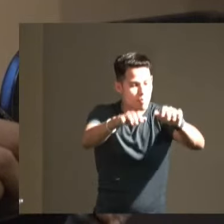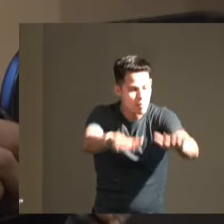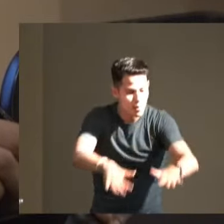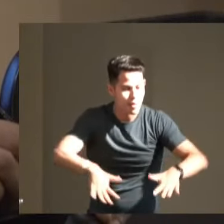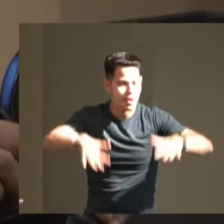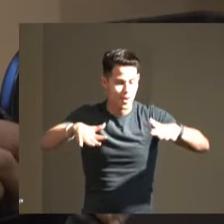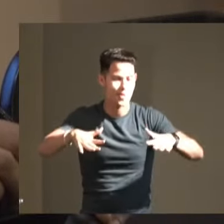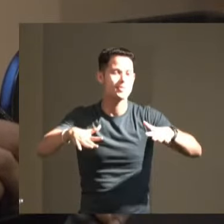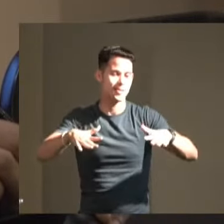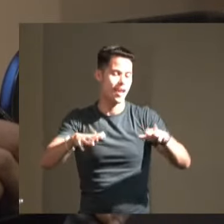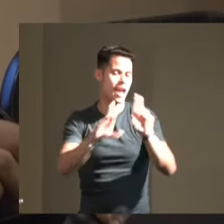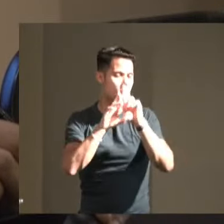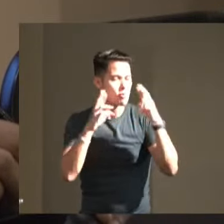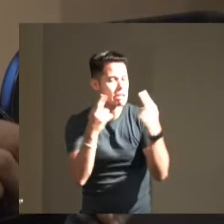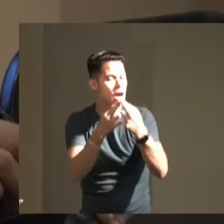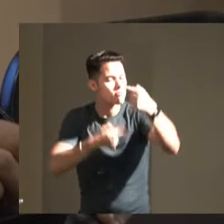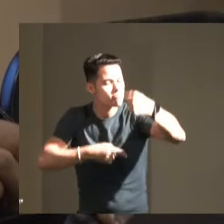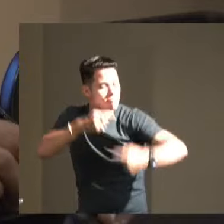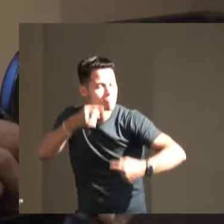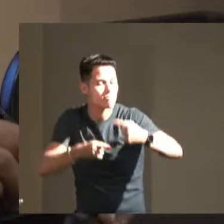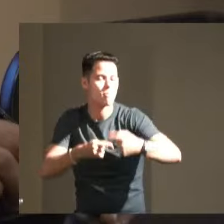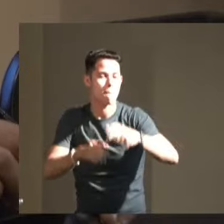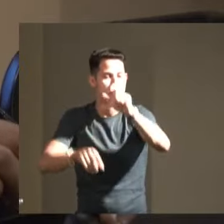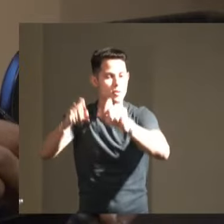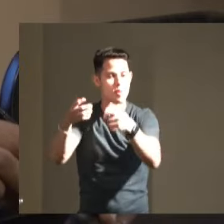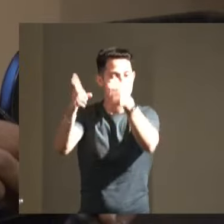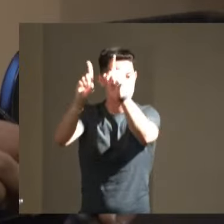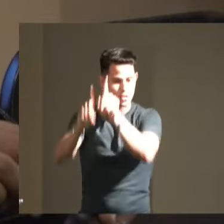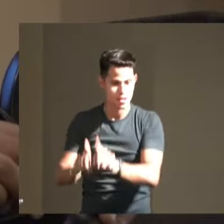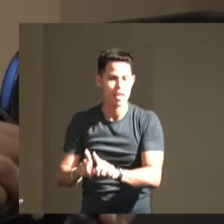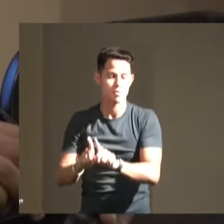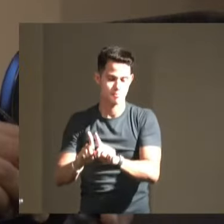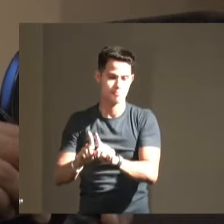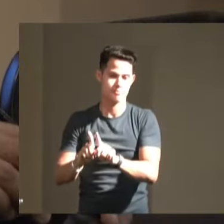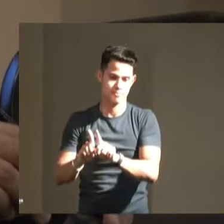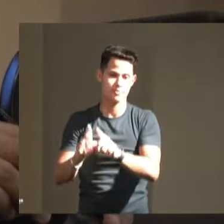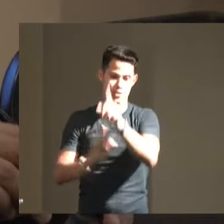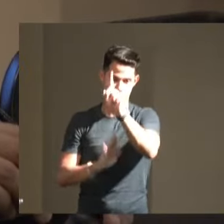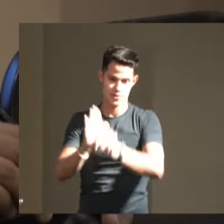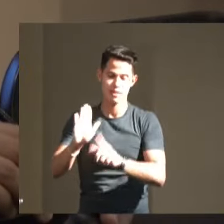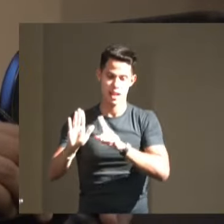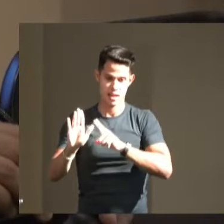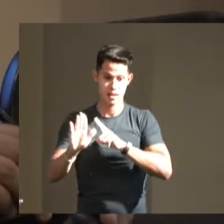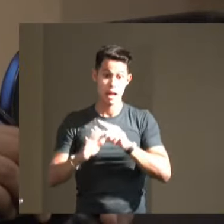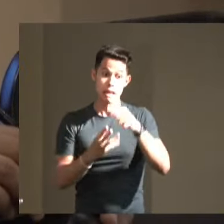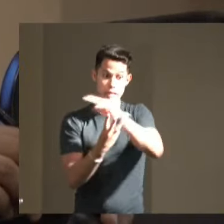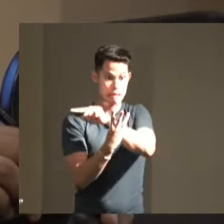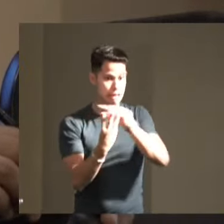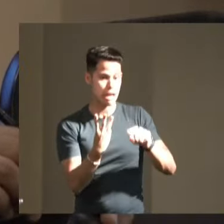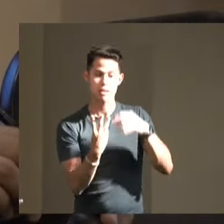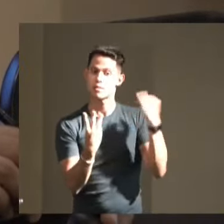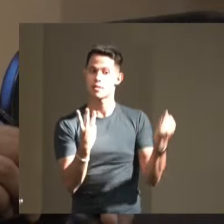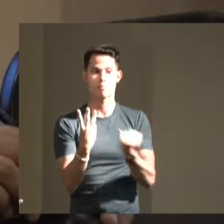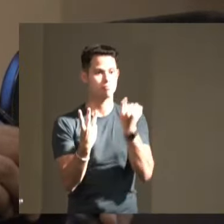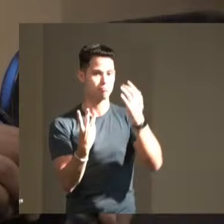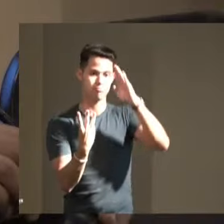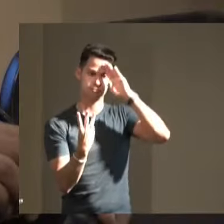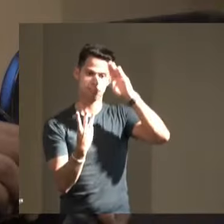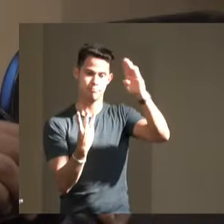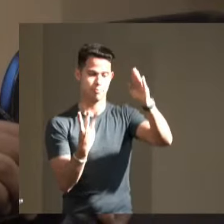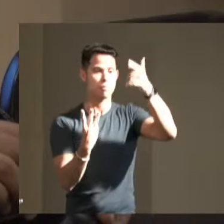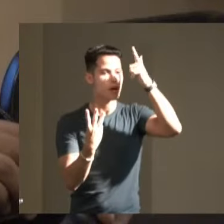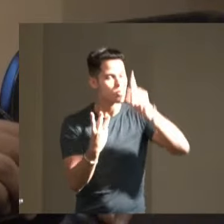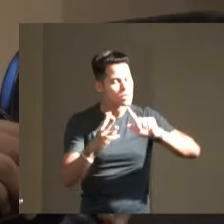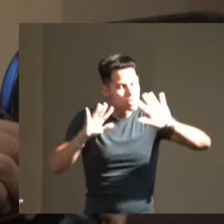das Pessoas com Deficiência, que traz três pontos que, para mim, são fundamentais para que possa